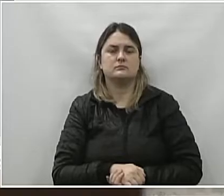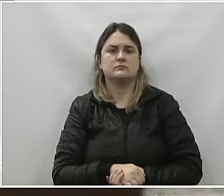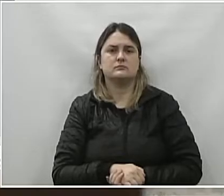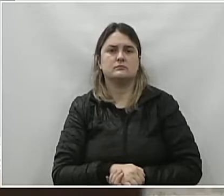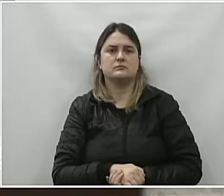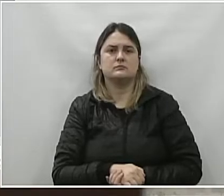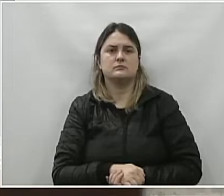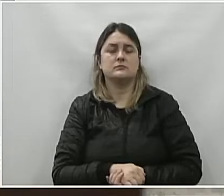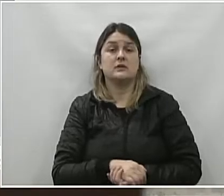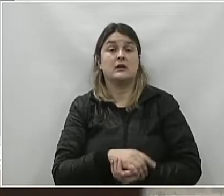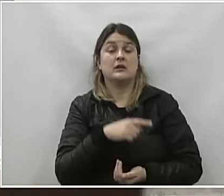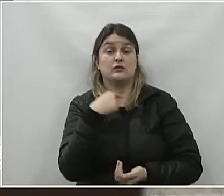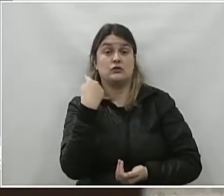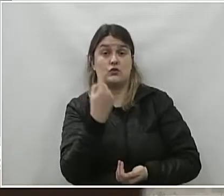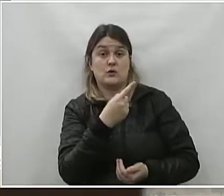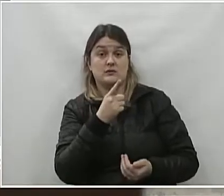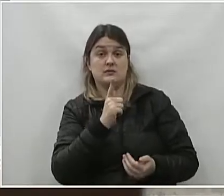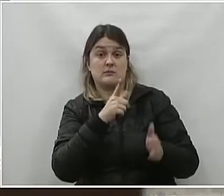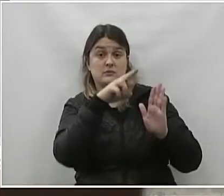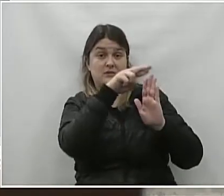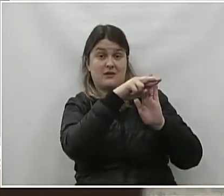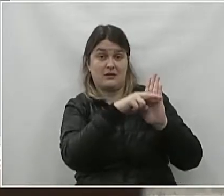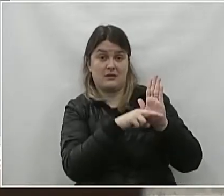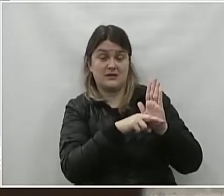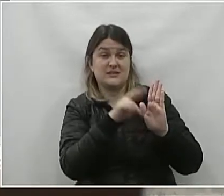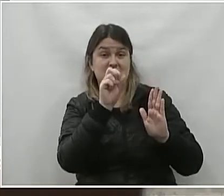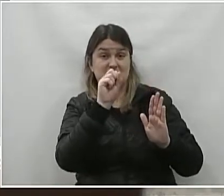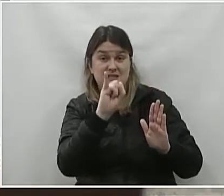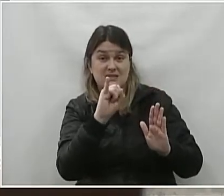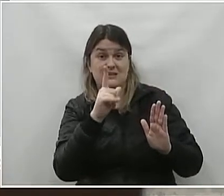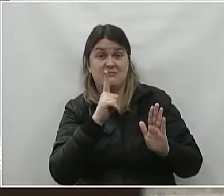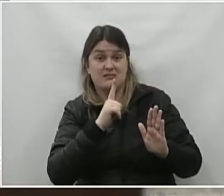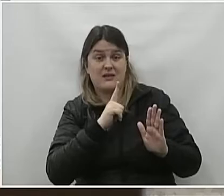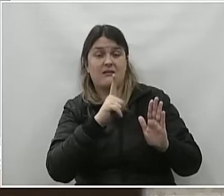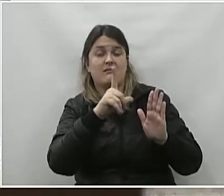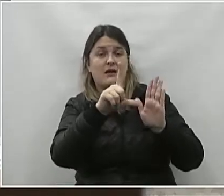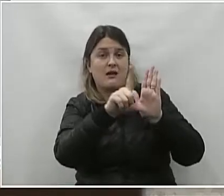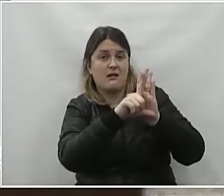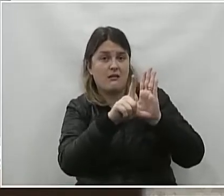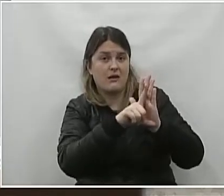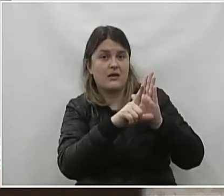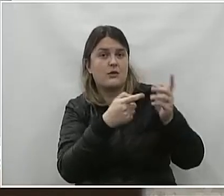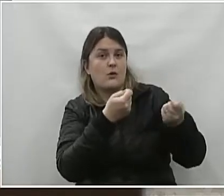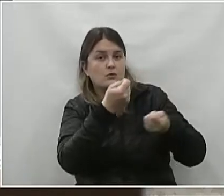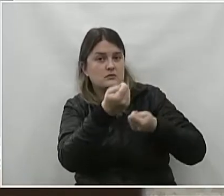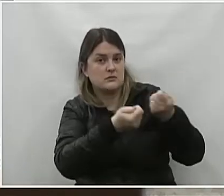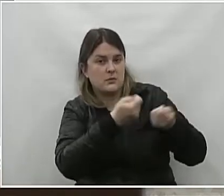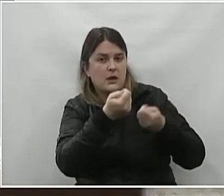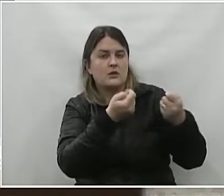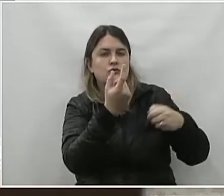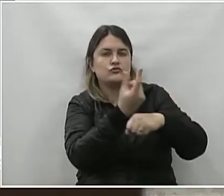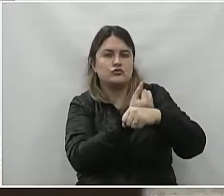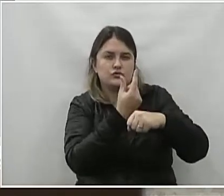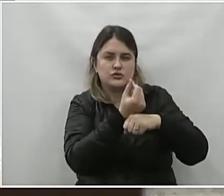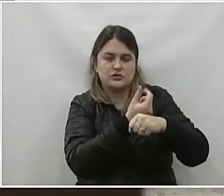através do nosso regimento interno, quando é votado as diretrizes